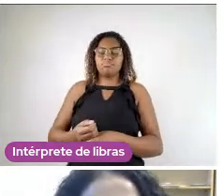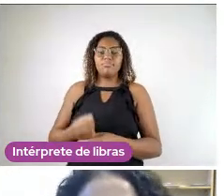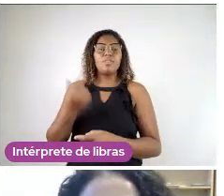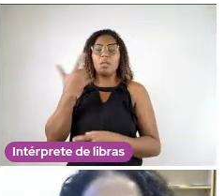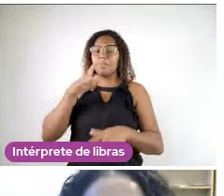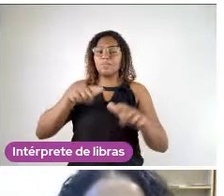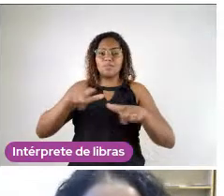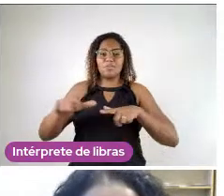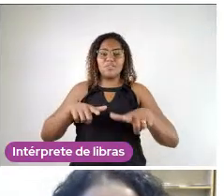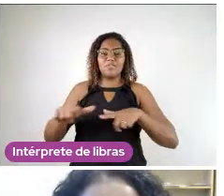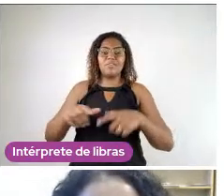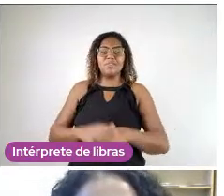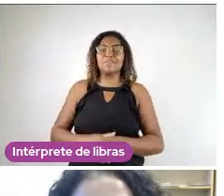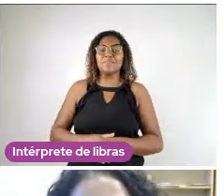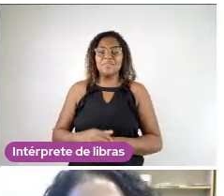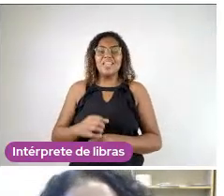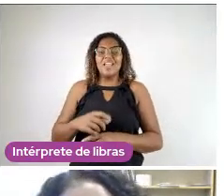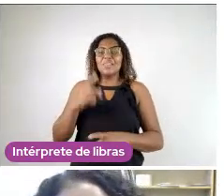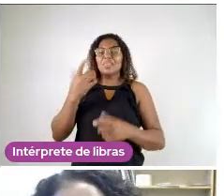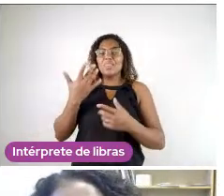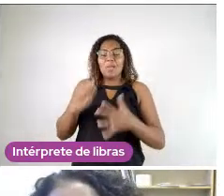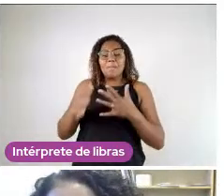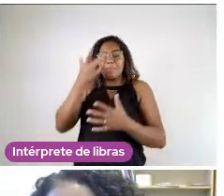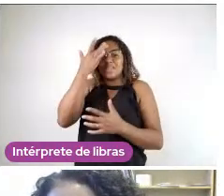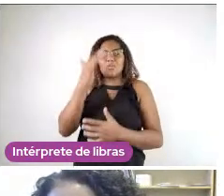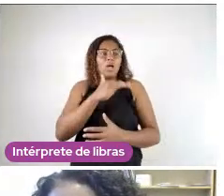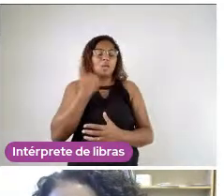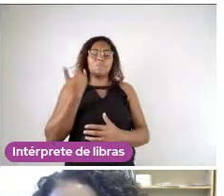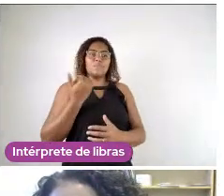geralmente, a pessoa não morre, mas a pessoa fica muito,